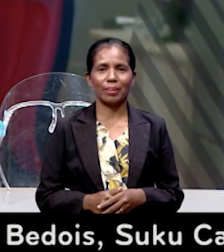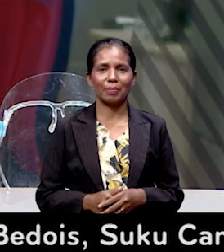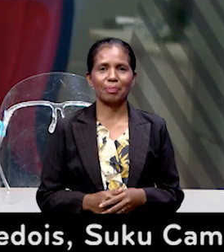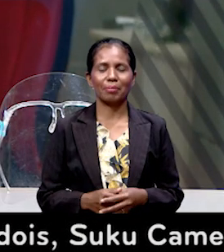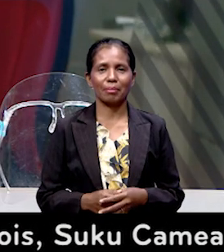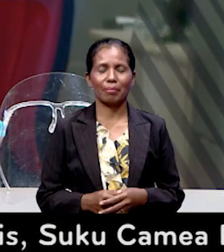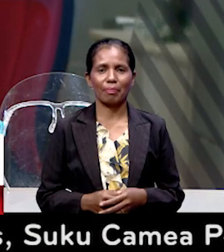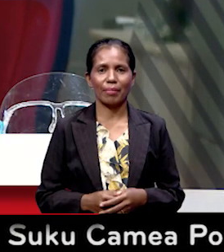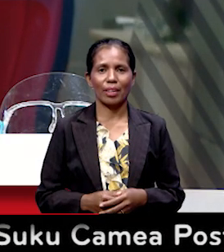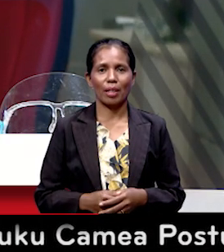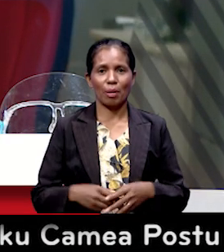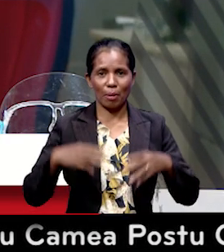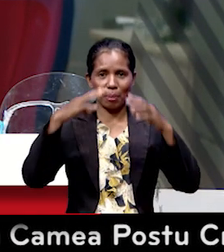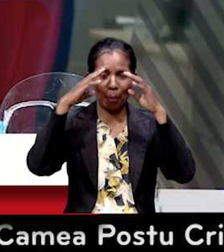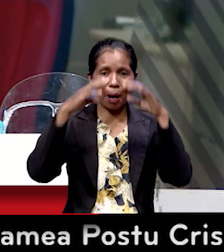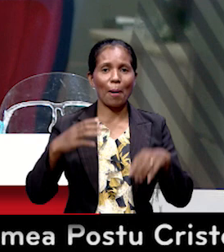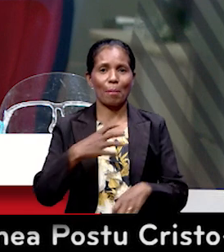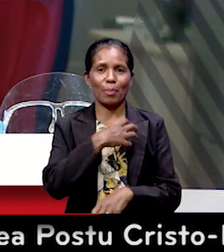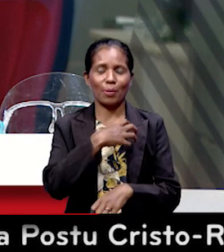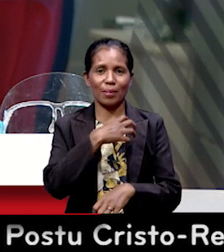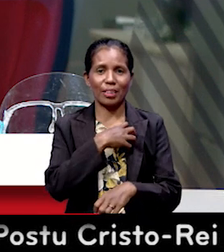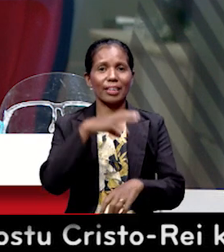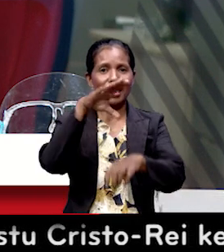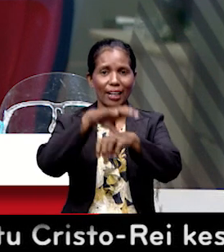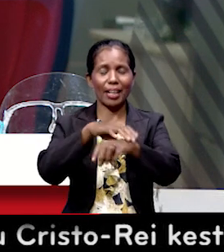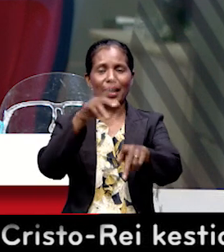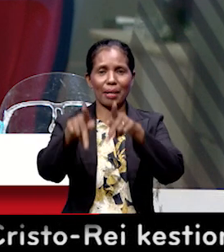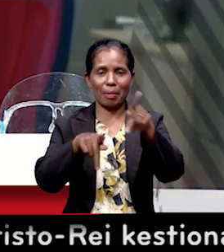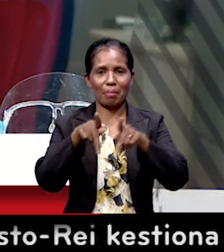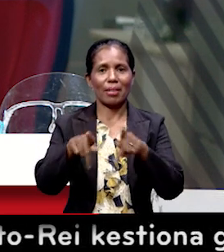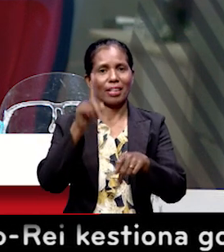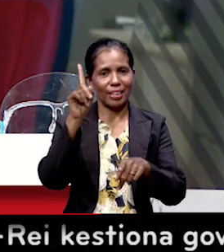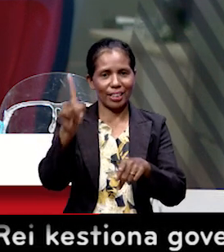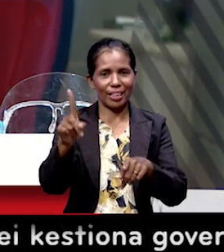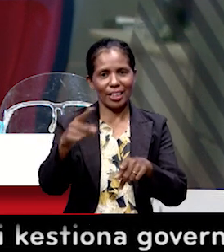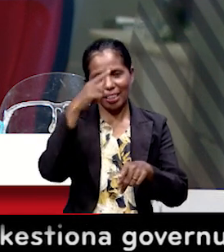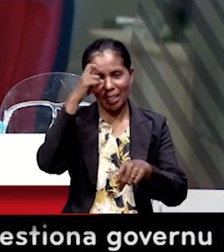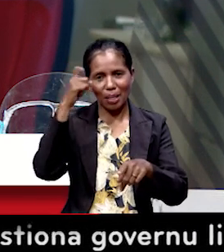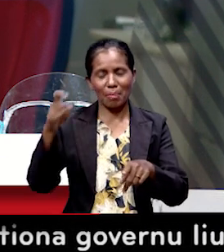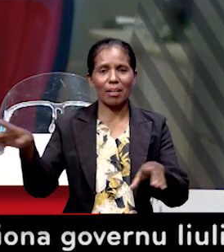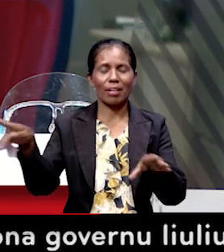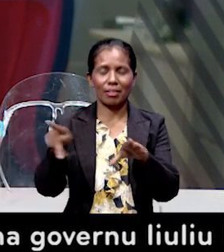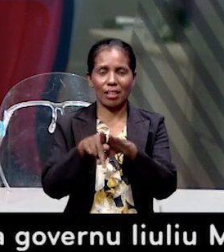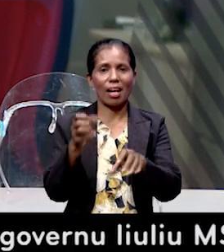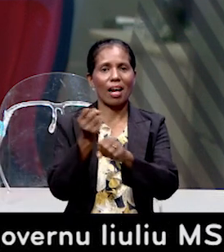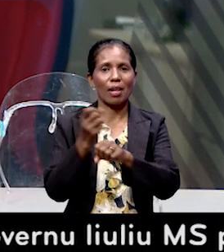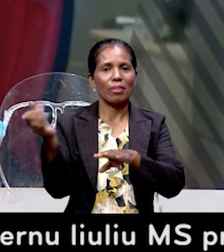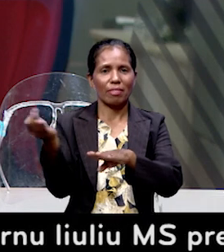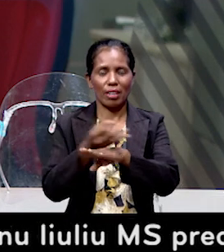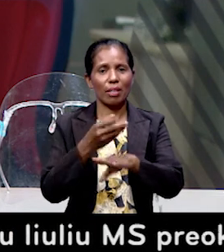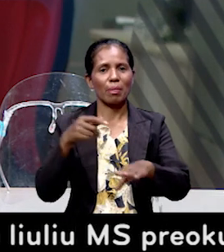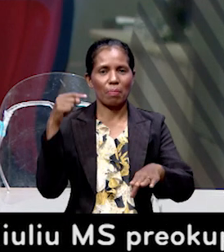Pesig detém membro penitela IDA, tamba desconfia envolve e a crime burla gravado na falsificação